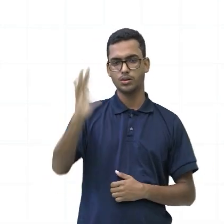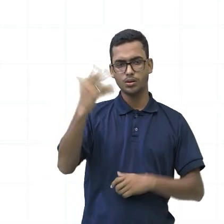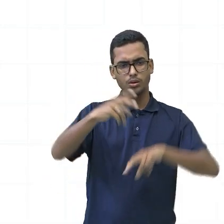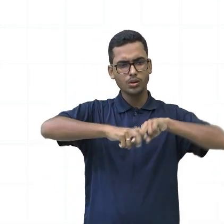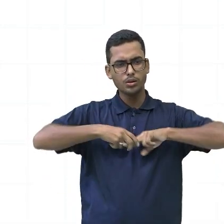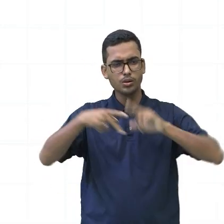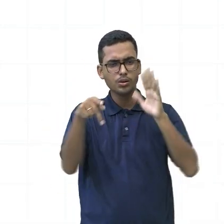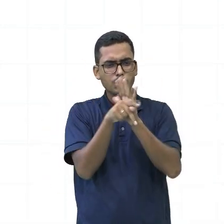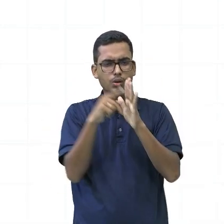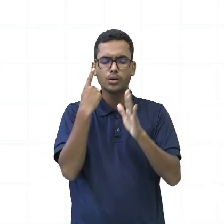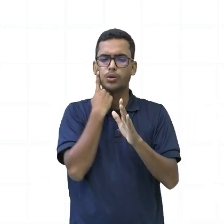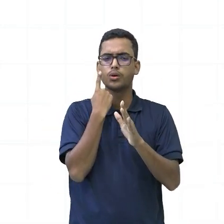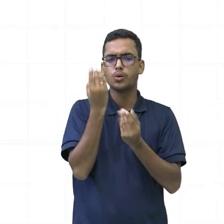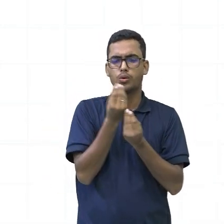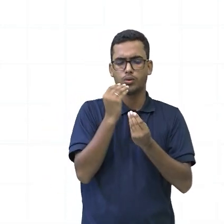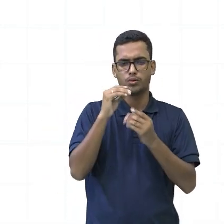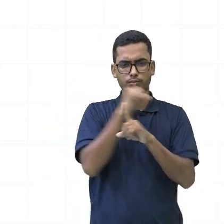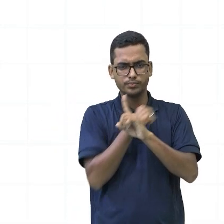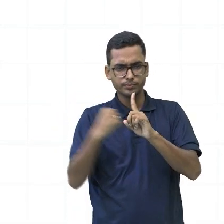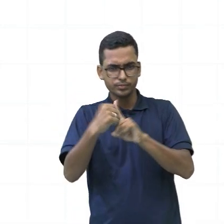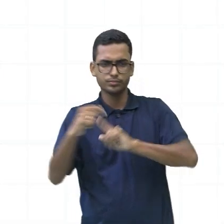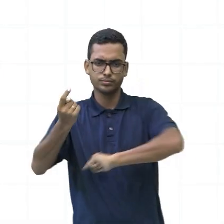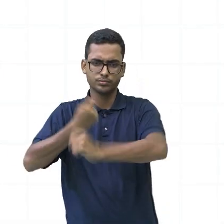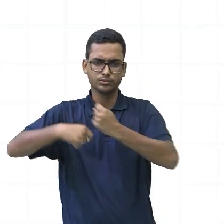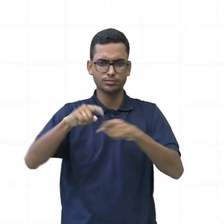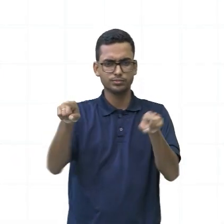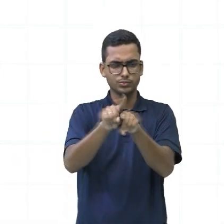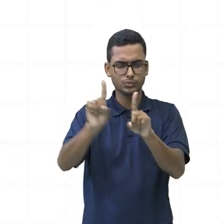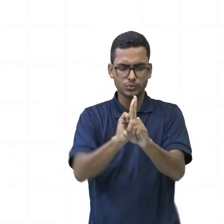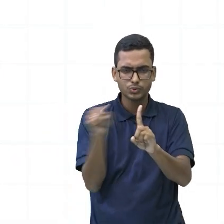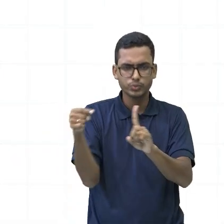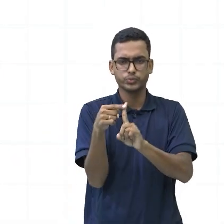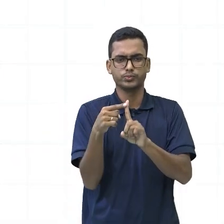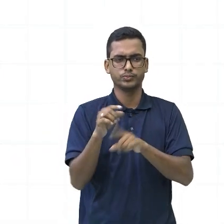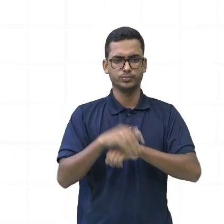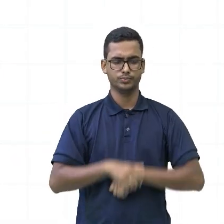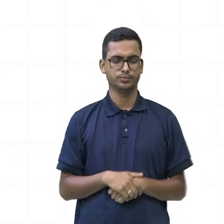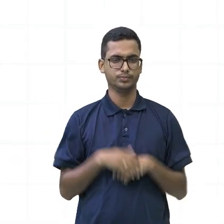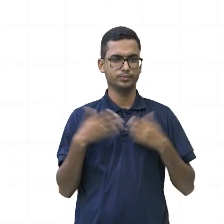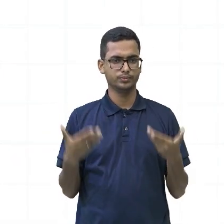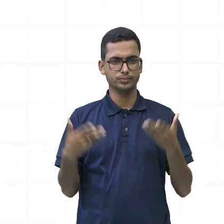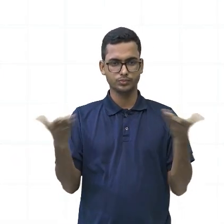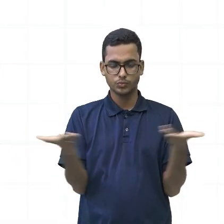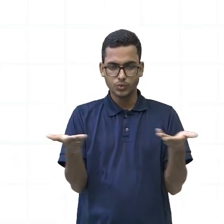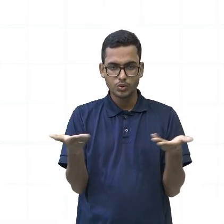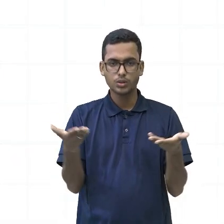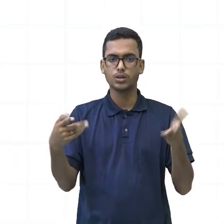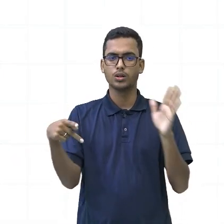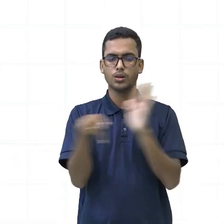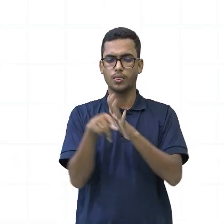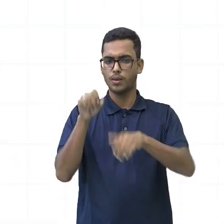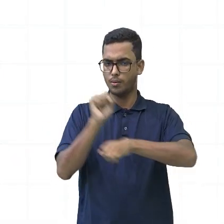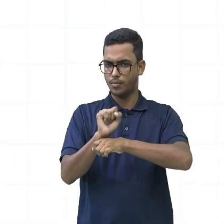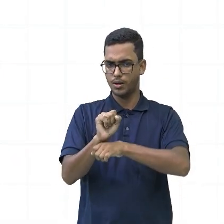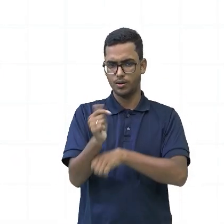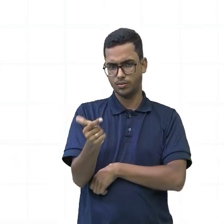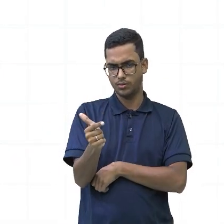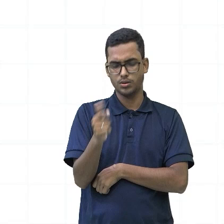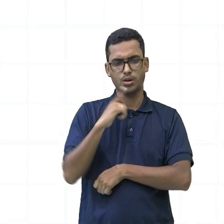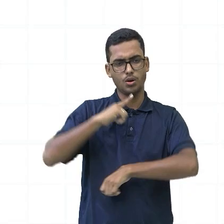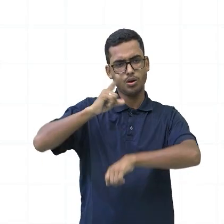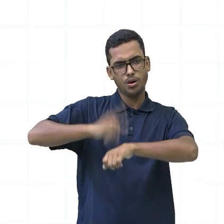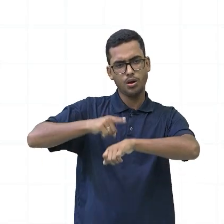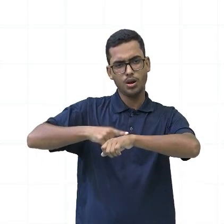medida de cunho social e econômico, tá? Então, no momento aí, ele está suspenso, né? Não está ativo no